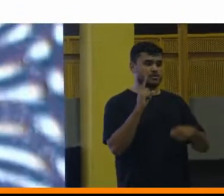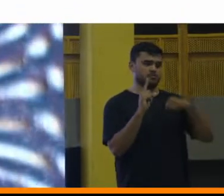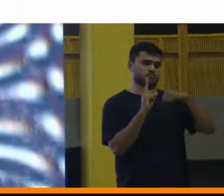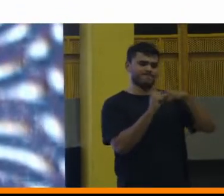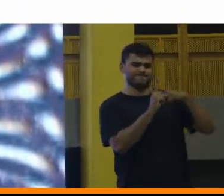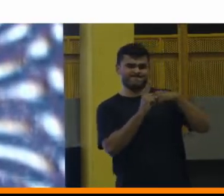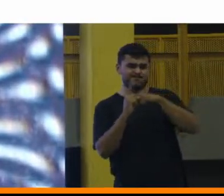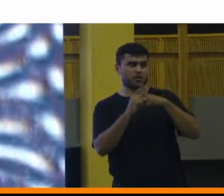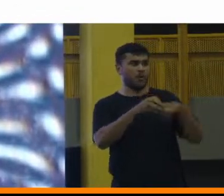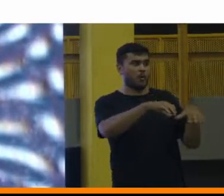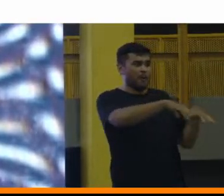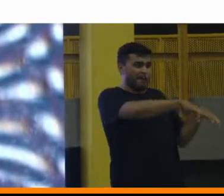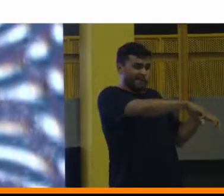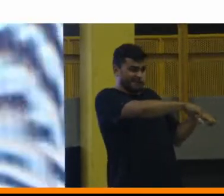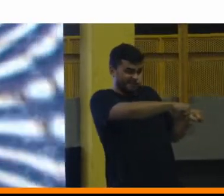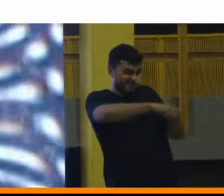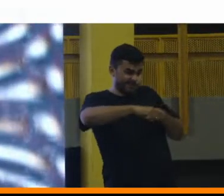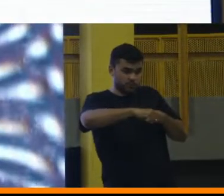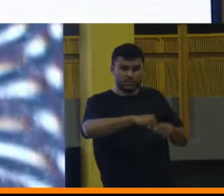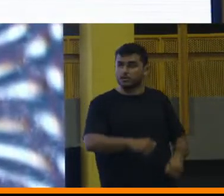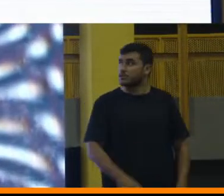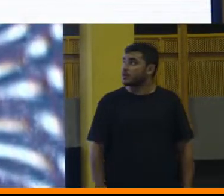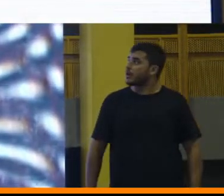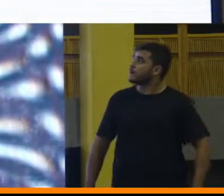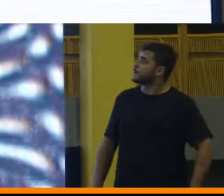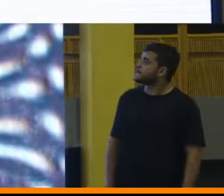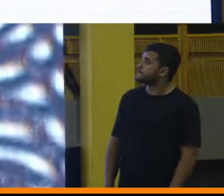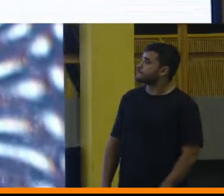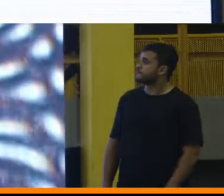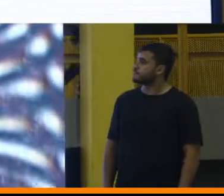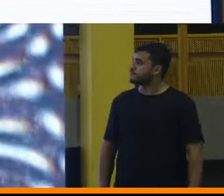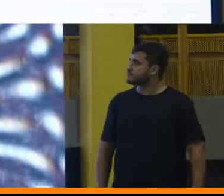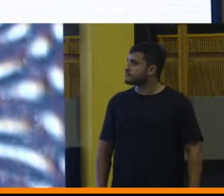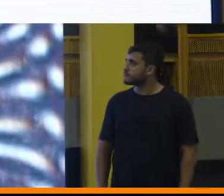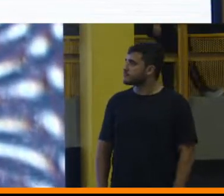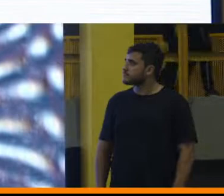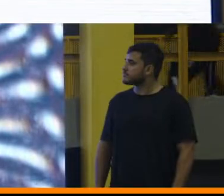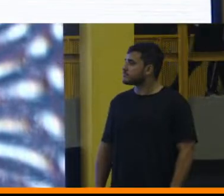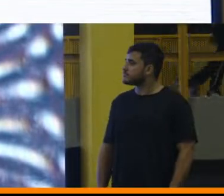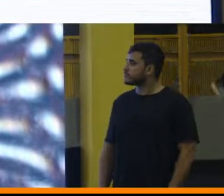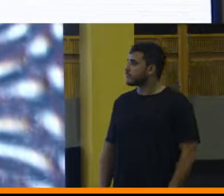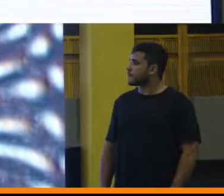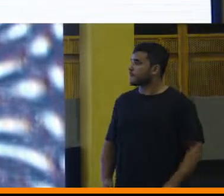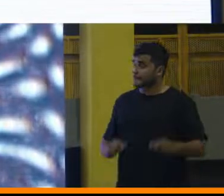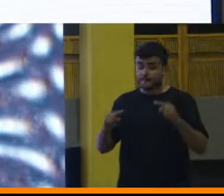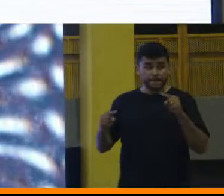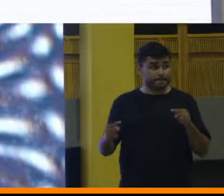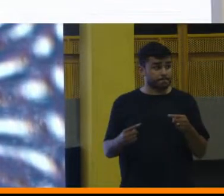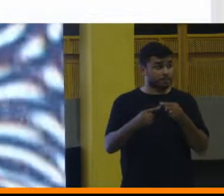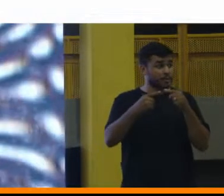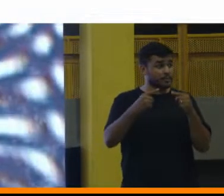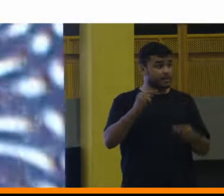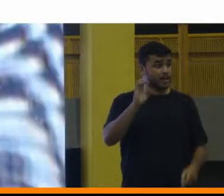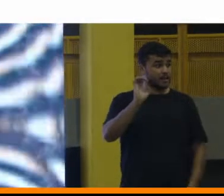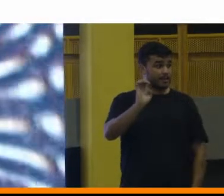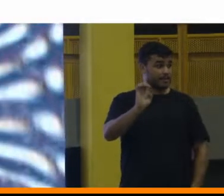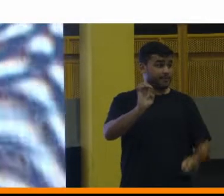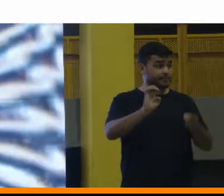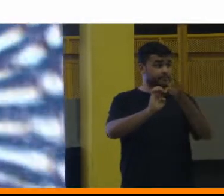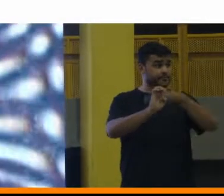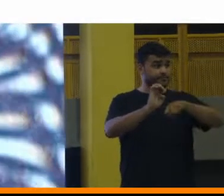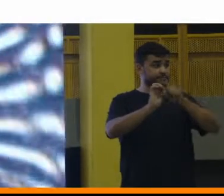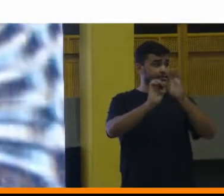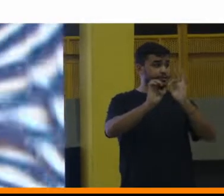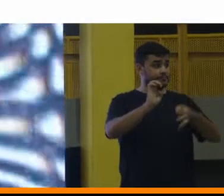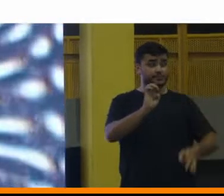Bora voltar para o enunciado. As opções. A alternativa correta está aqui, ó. O par